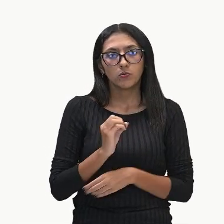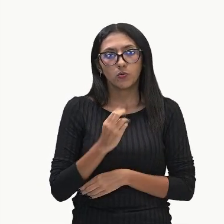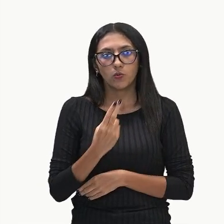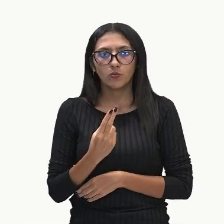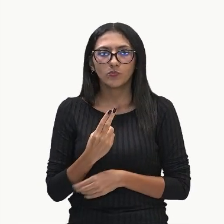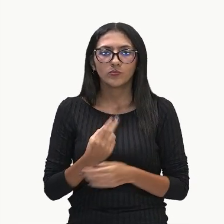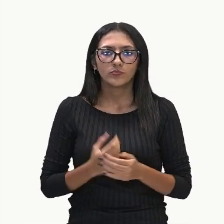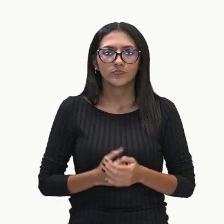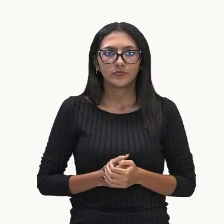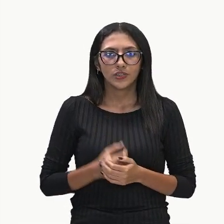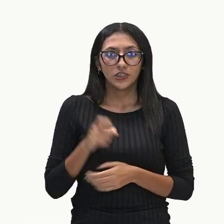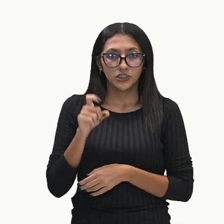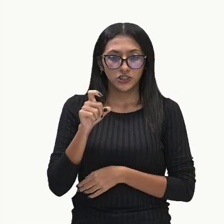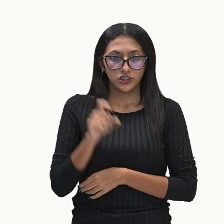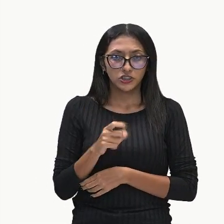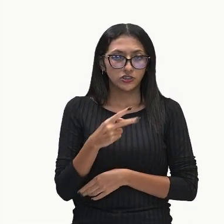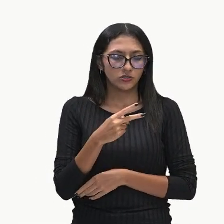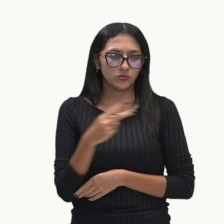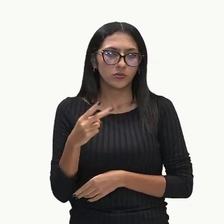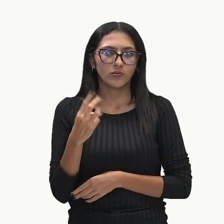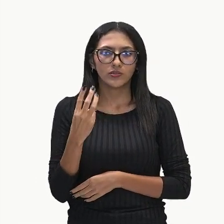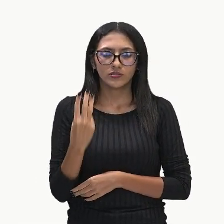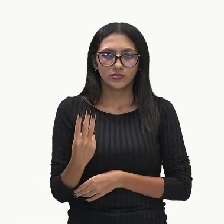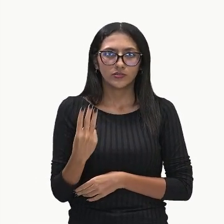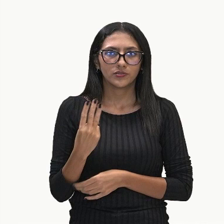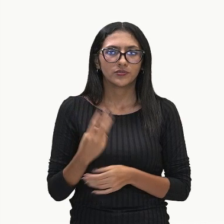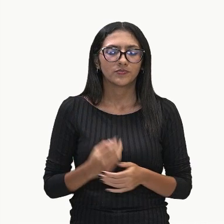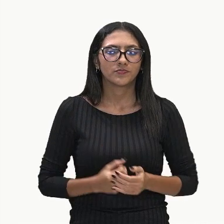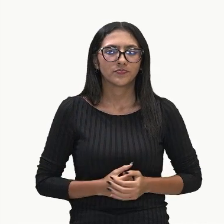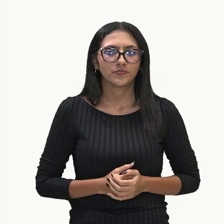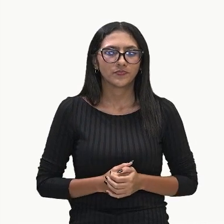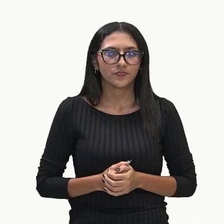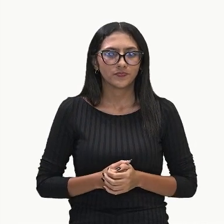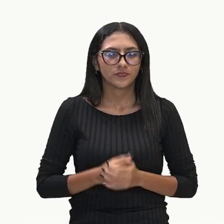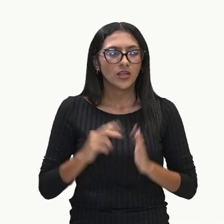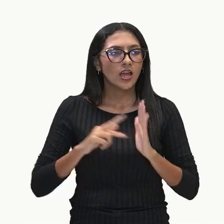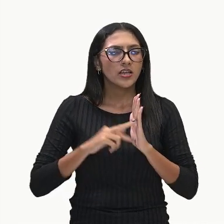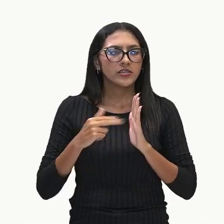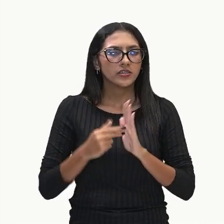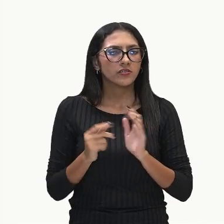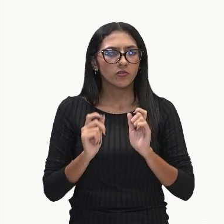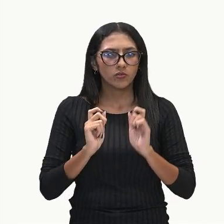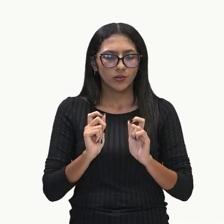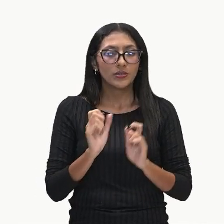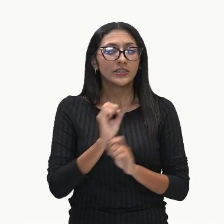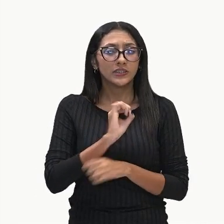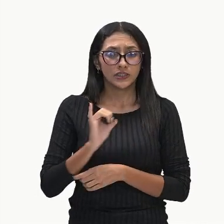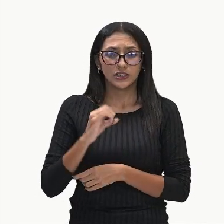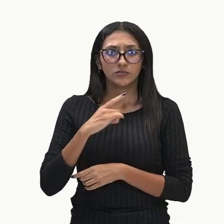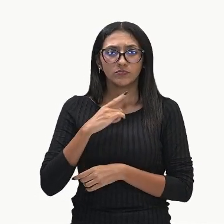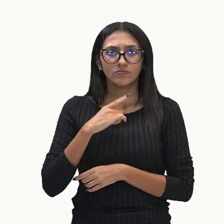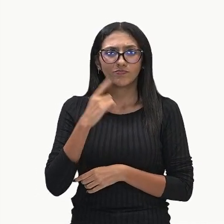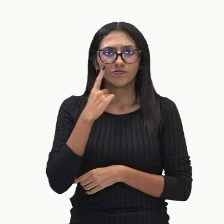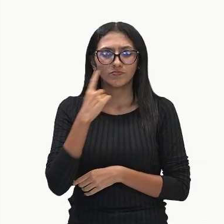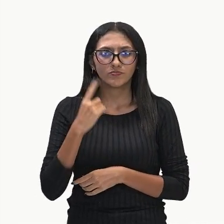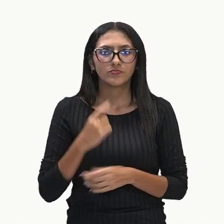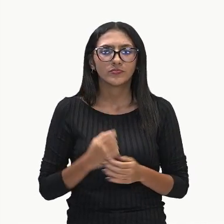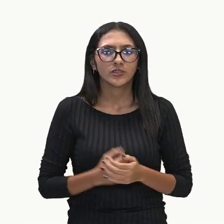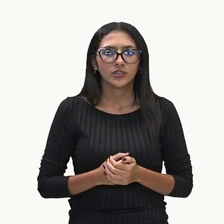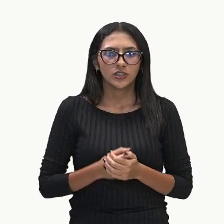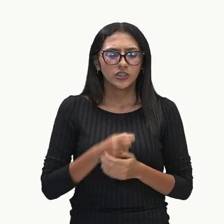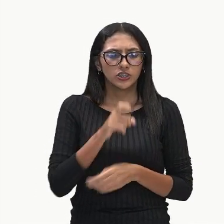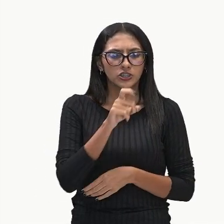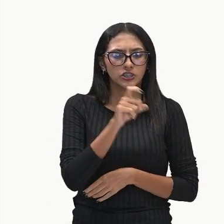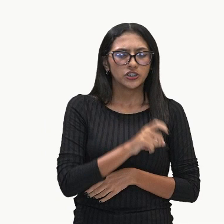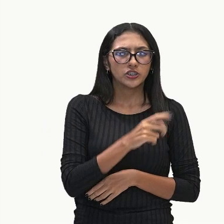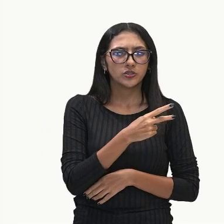igual a 3. O que isso significa? Se você pegar aqui x igual a 0 e substituir